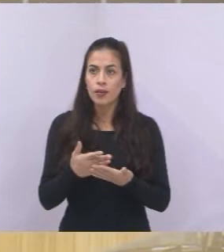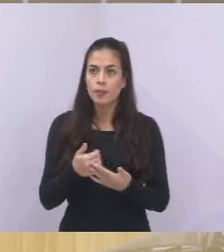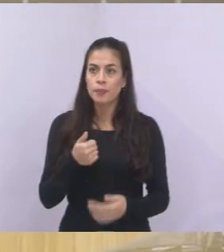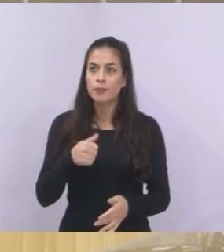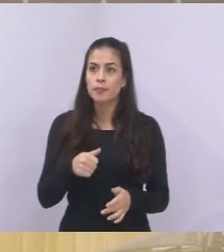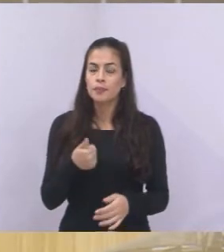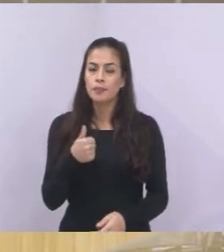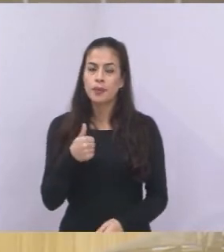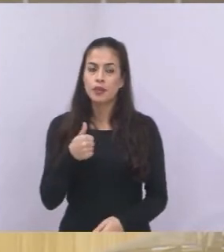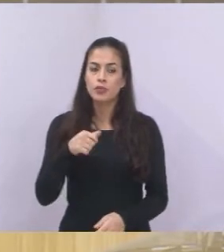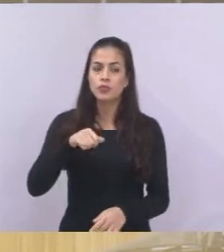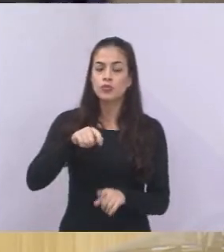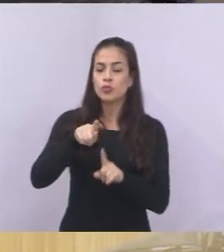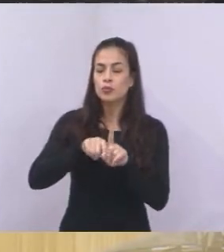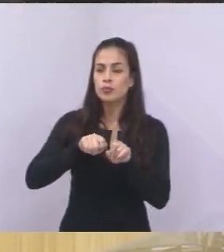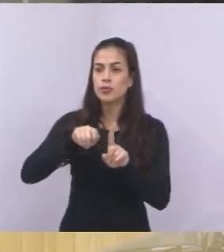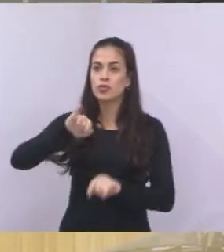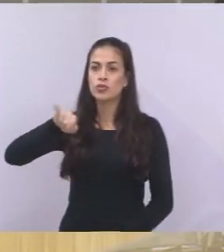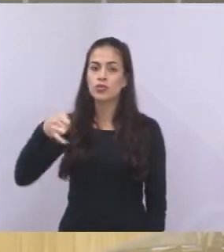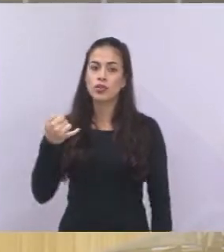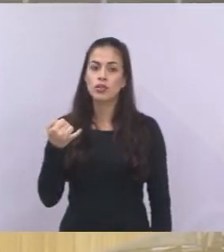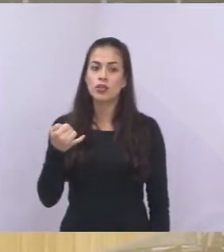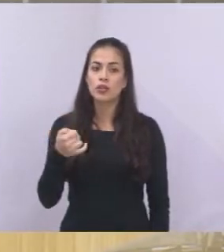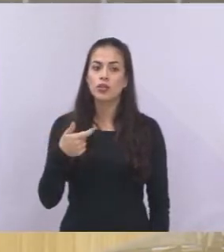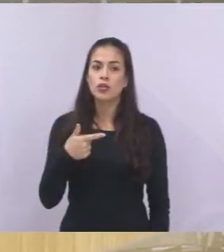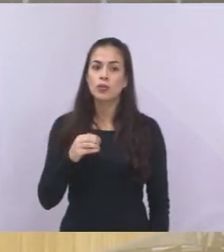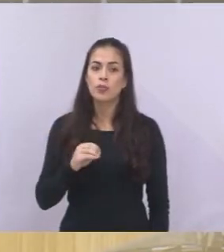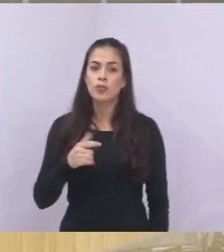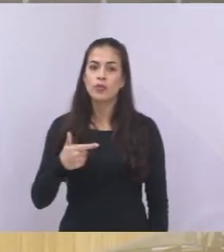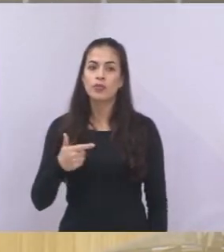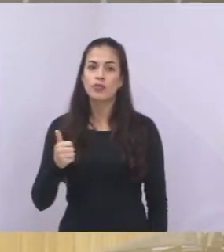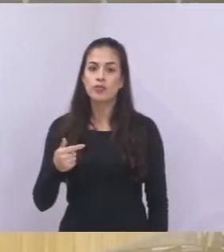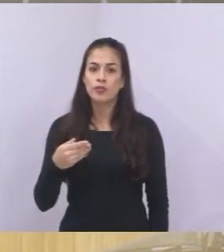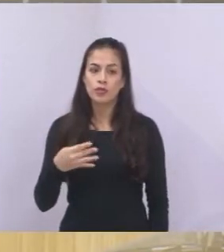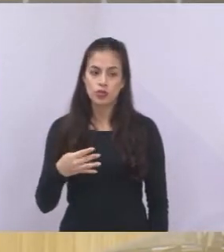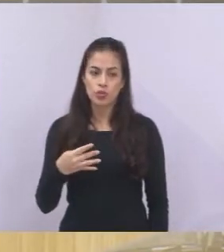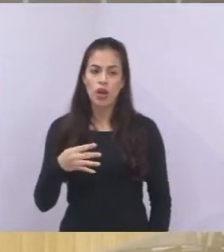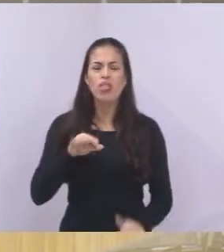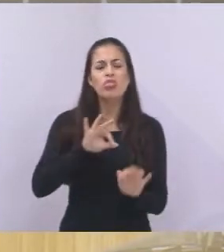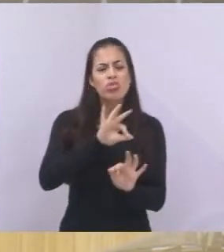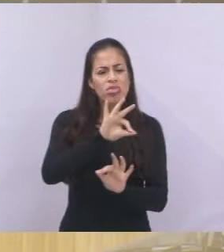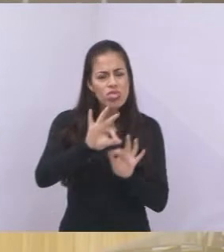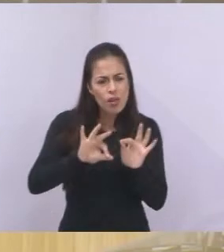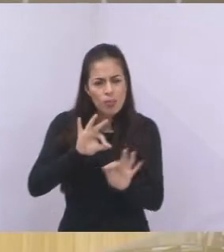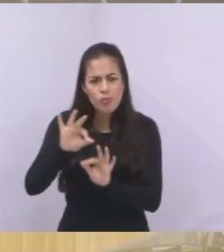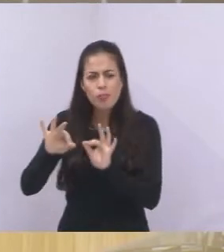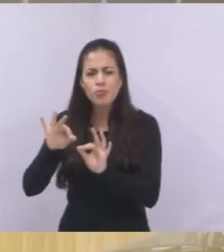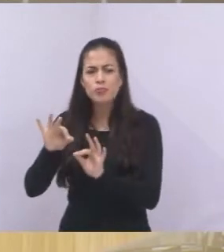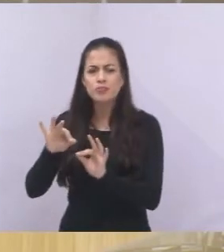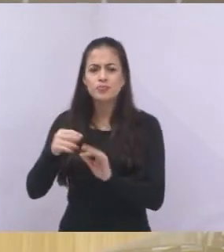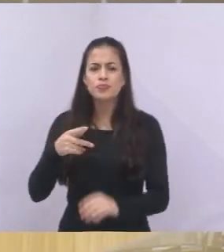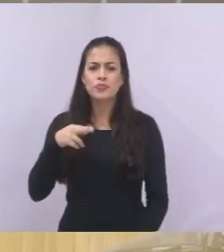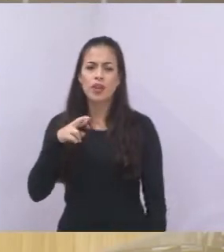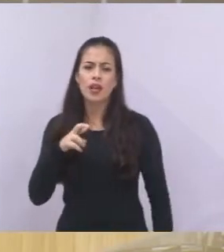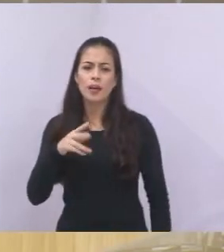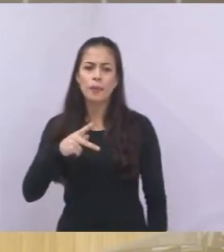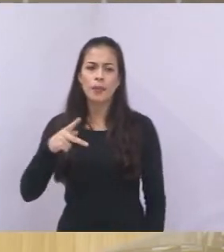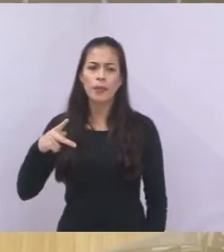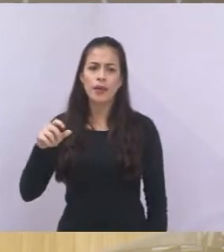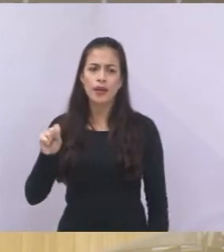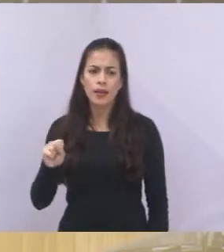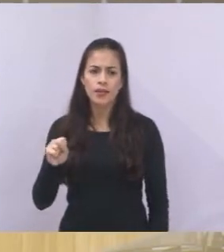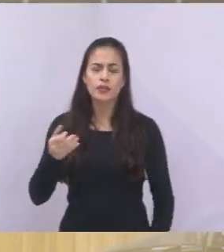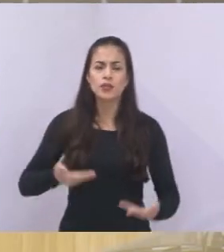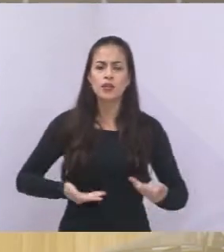as regras se estabilizem nos patamares previstos na reforma do RPPS dos servidores federais. Além disso,